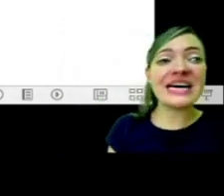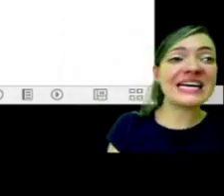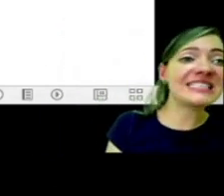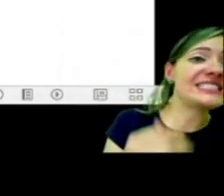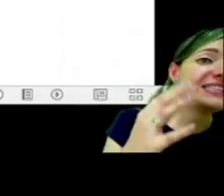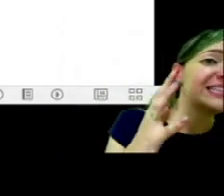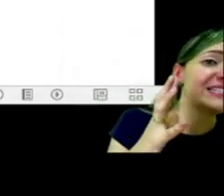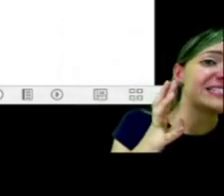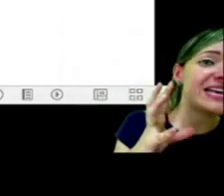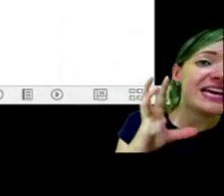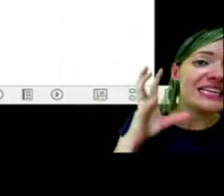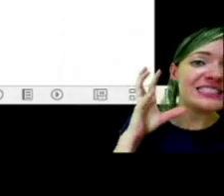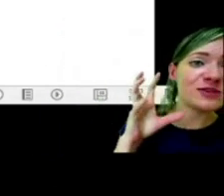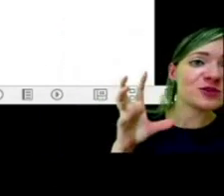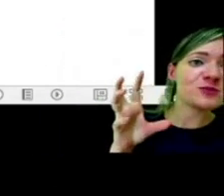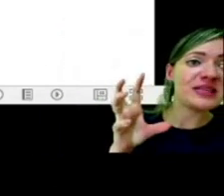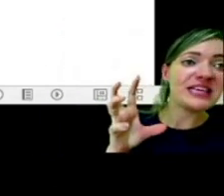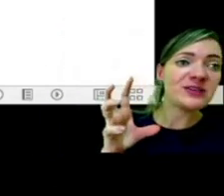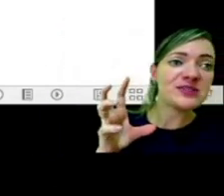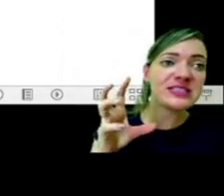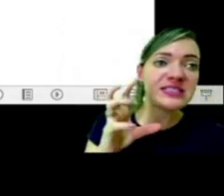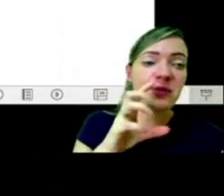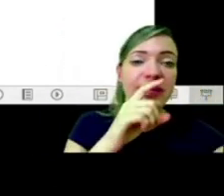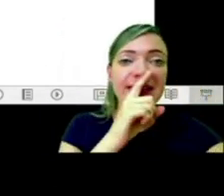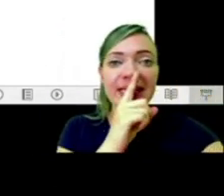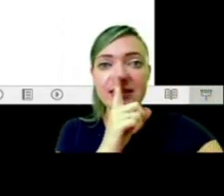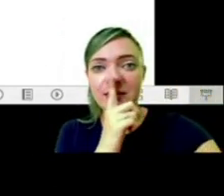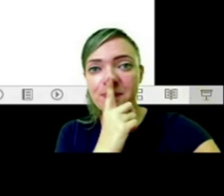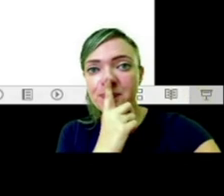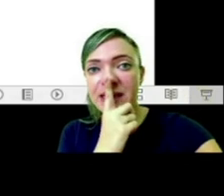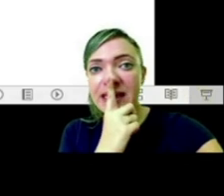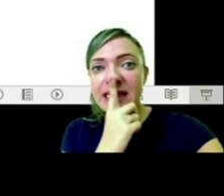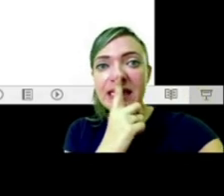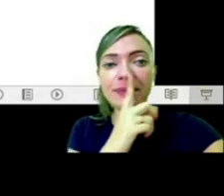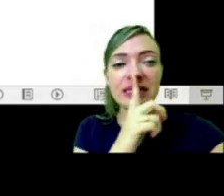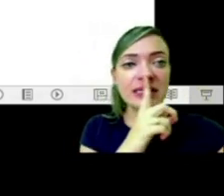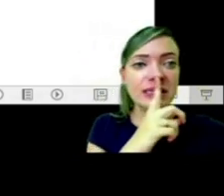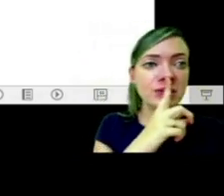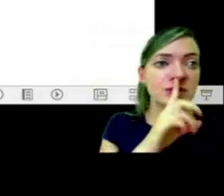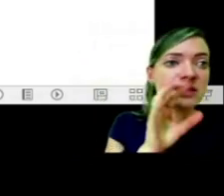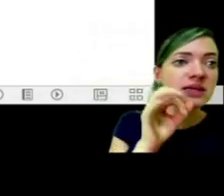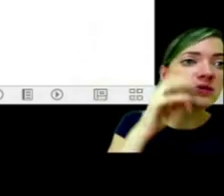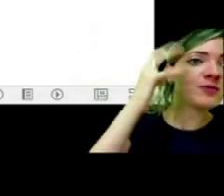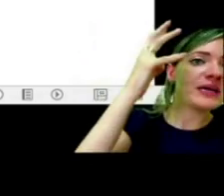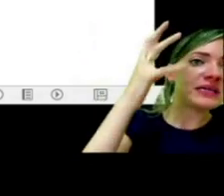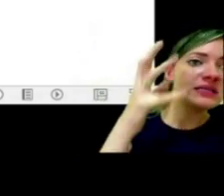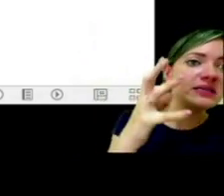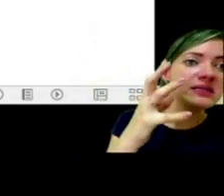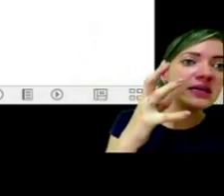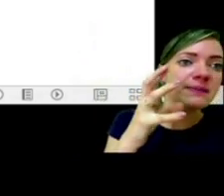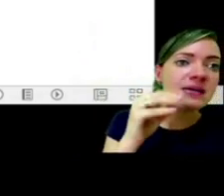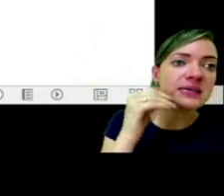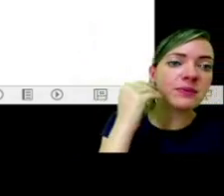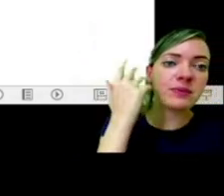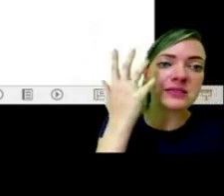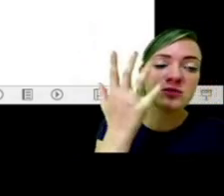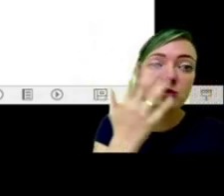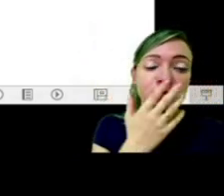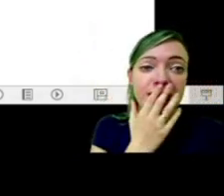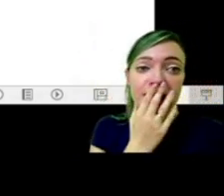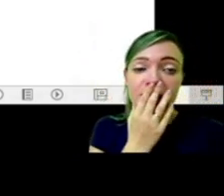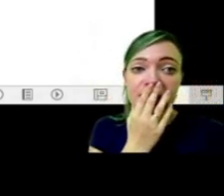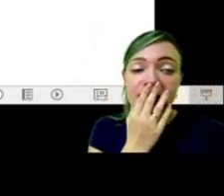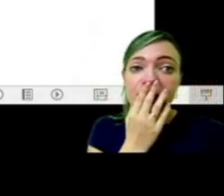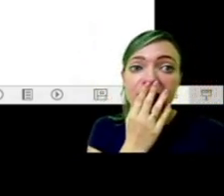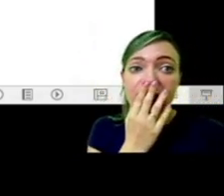de parasitas e seus hospedeiros estão em interação. Eliminando-se então os parasitas, né, para que a população